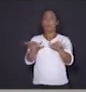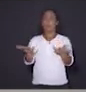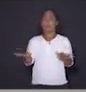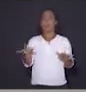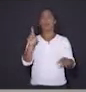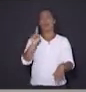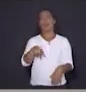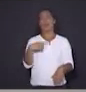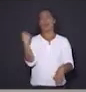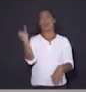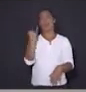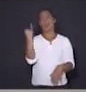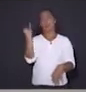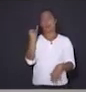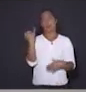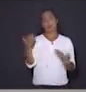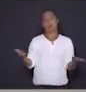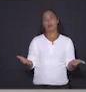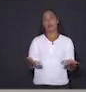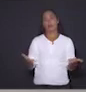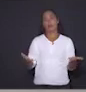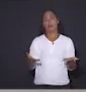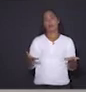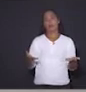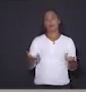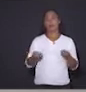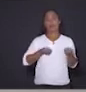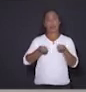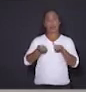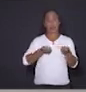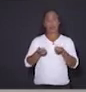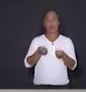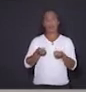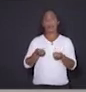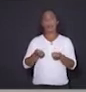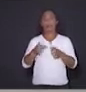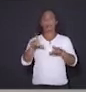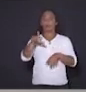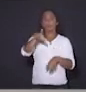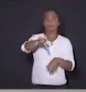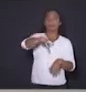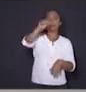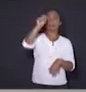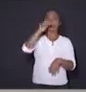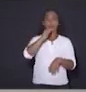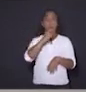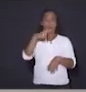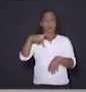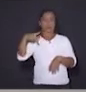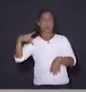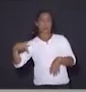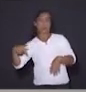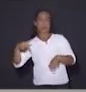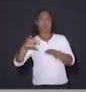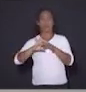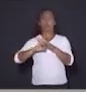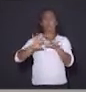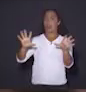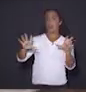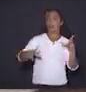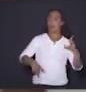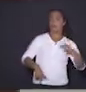e é importante que a gente tem em vista essa situação quando escolhemos que plataformas devemos utilizar mais se proprietários livres